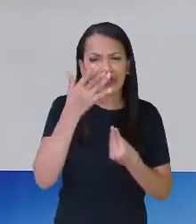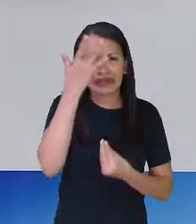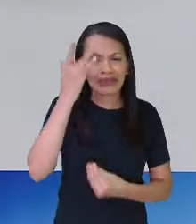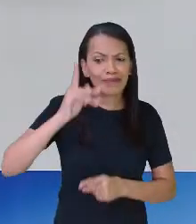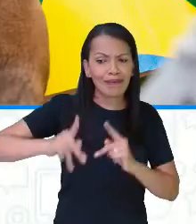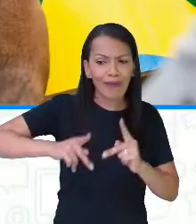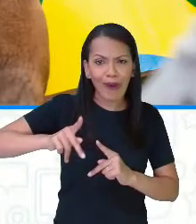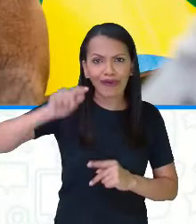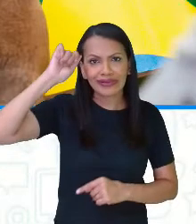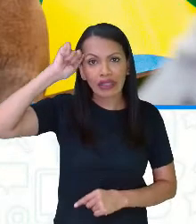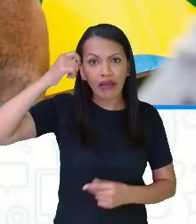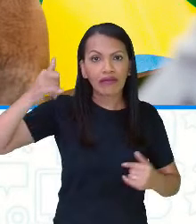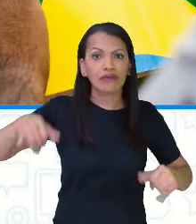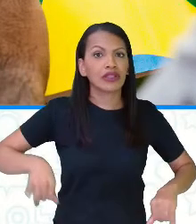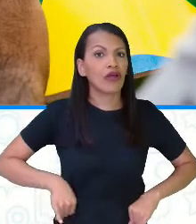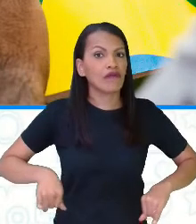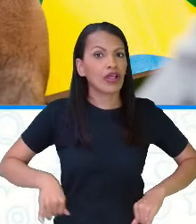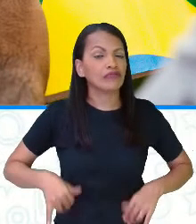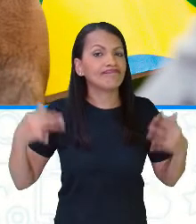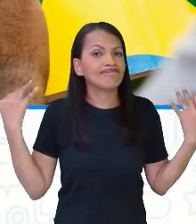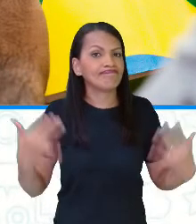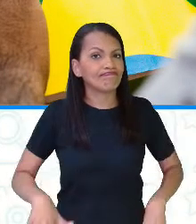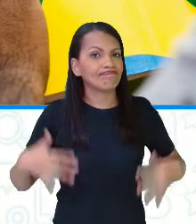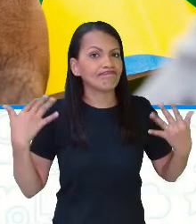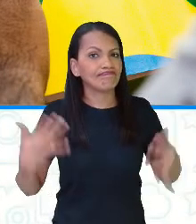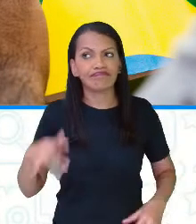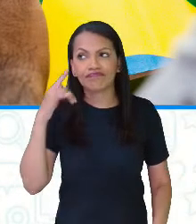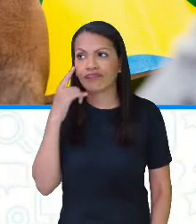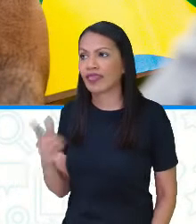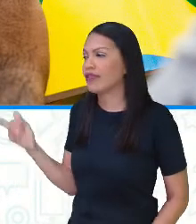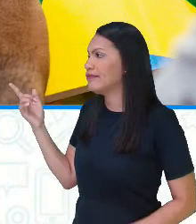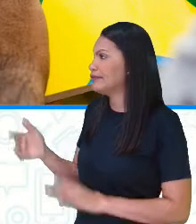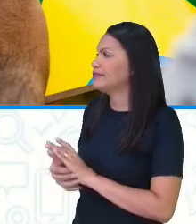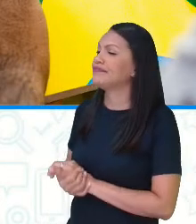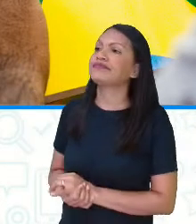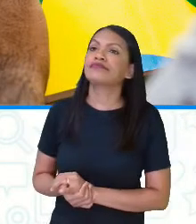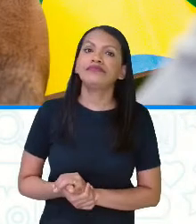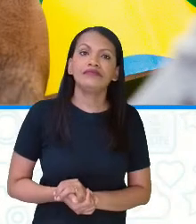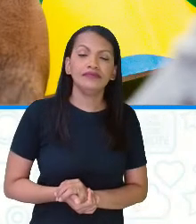da promulgação da Constituição Federal, que é aquele livrinho ali, ó, de